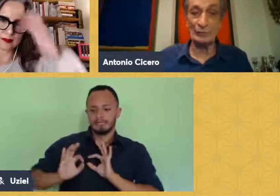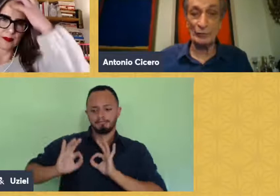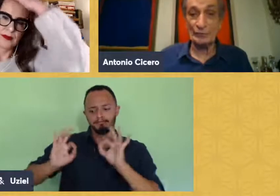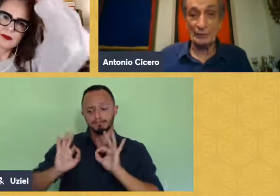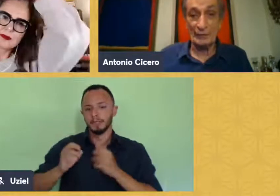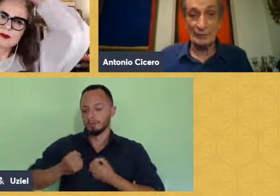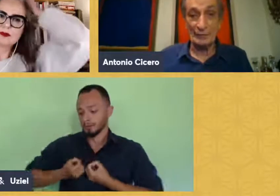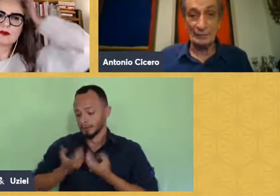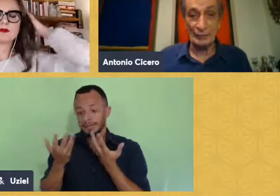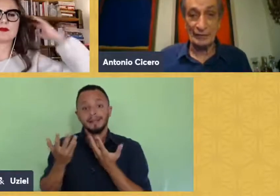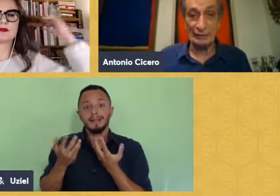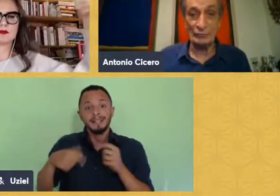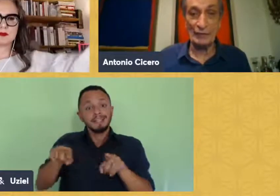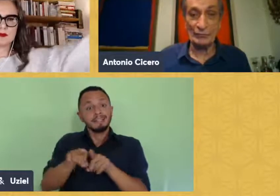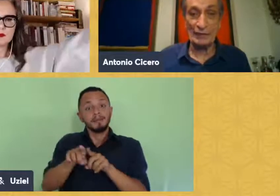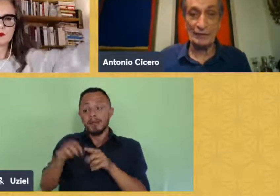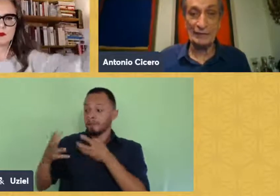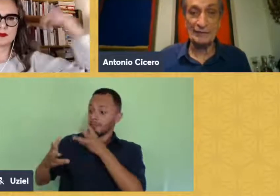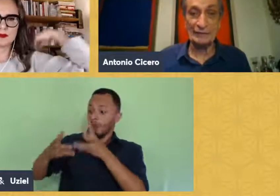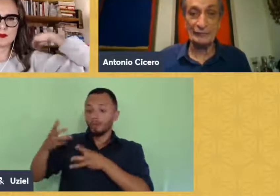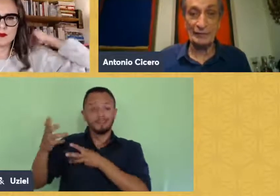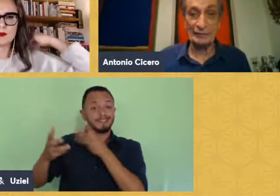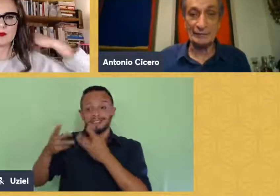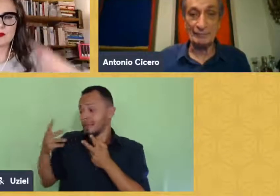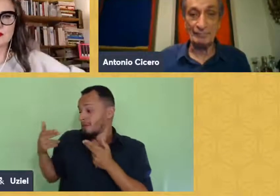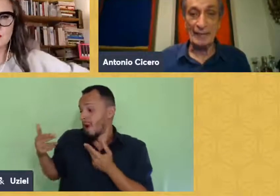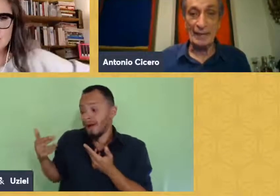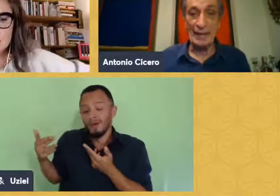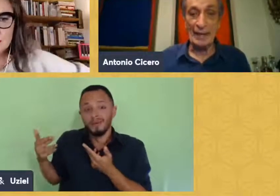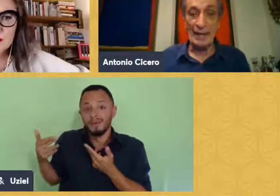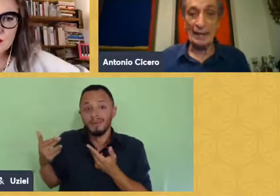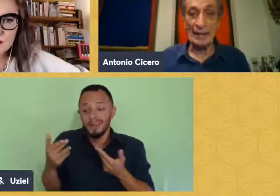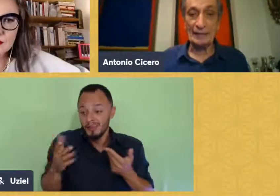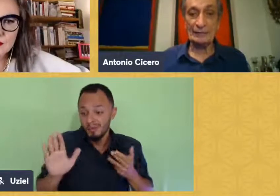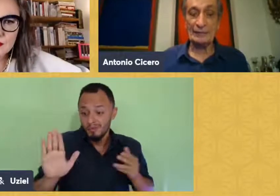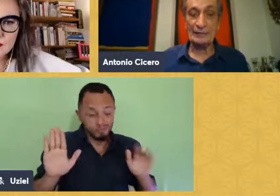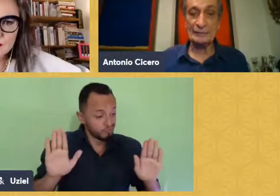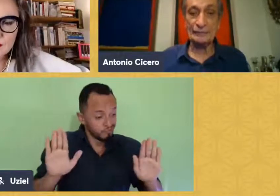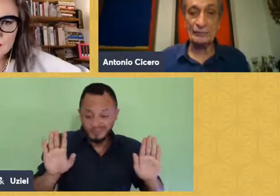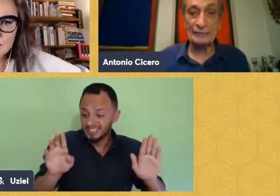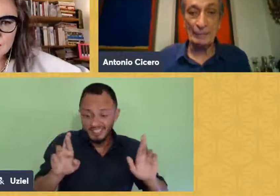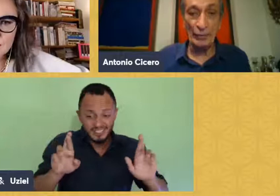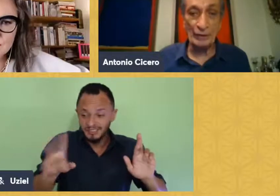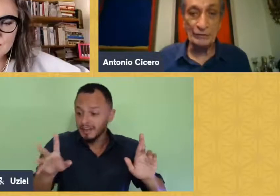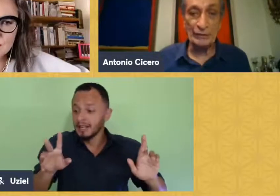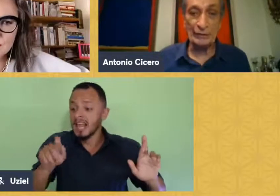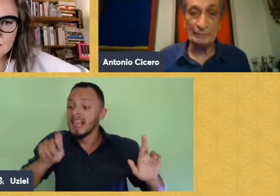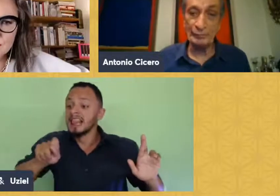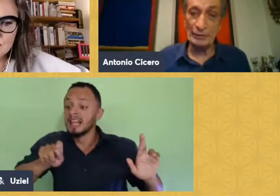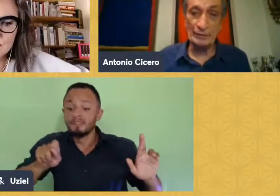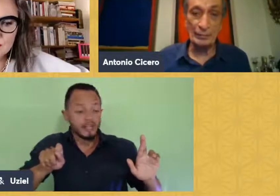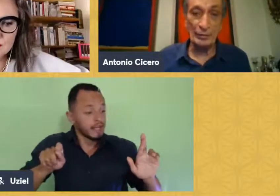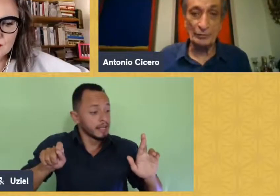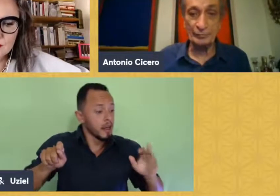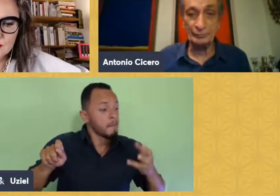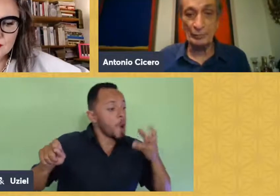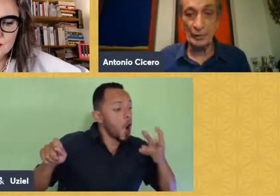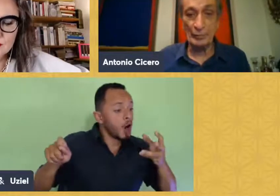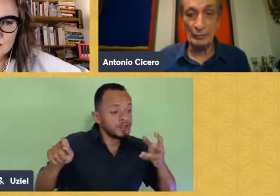letra de música, por que eu vou achar que haja diferença? Às vezes você pode,